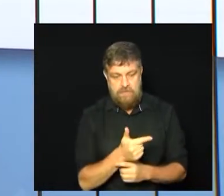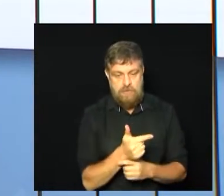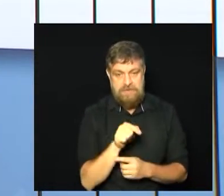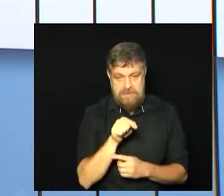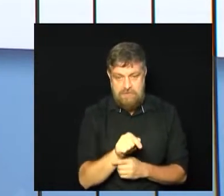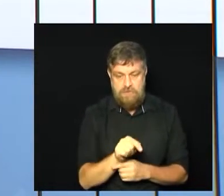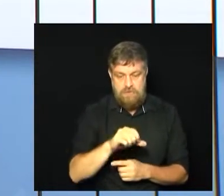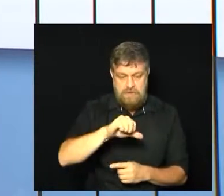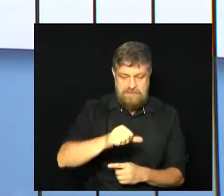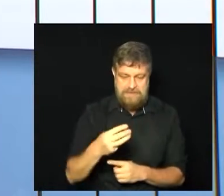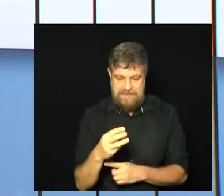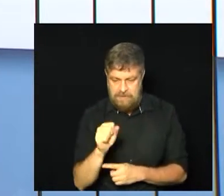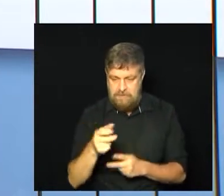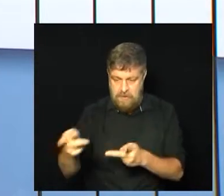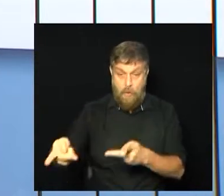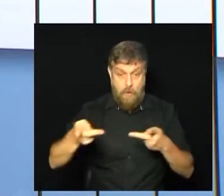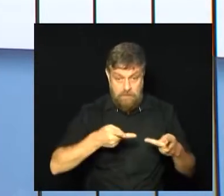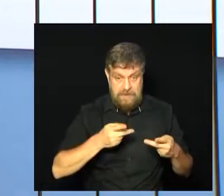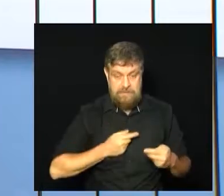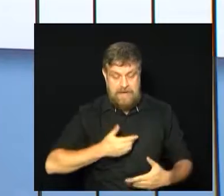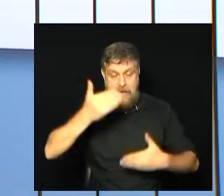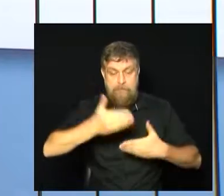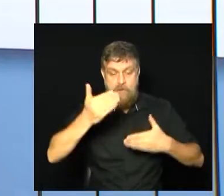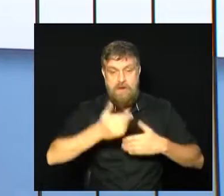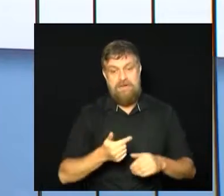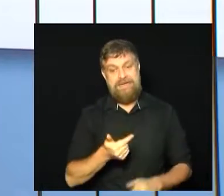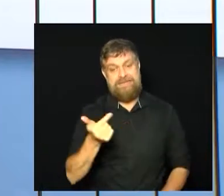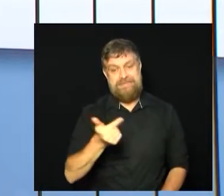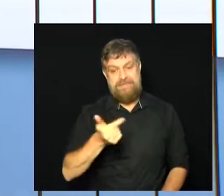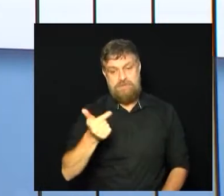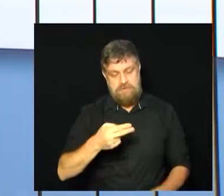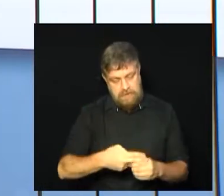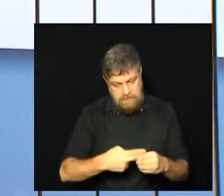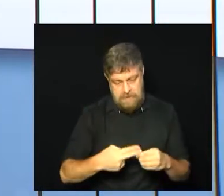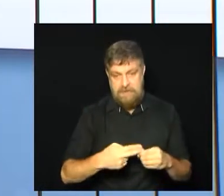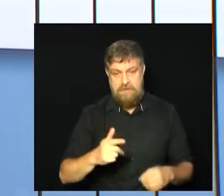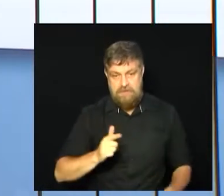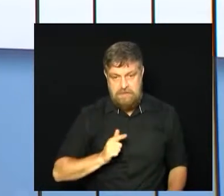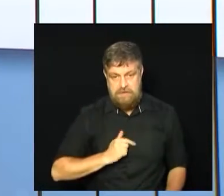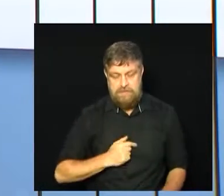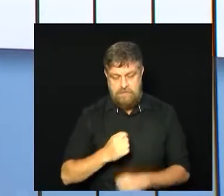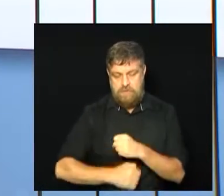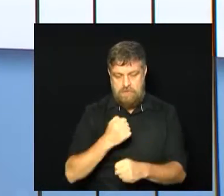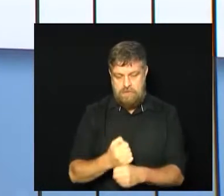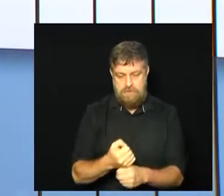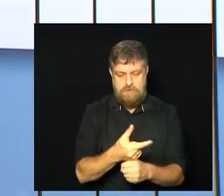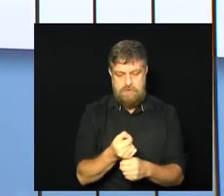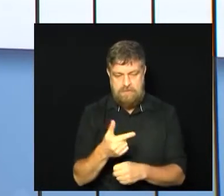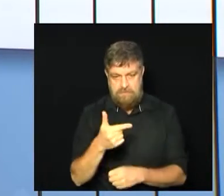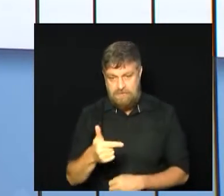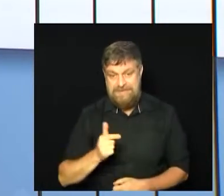12.938 candidatos convocados para esta segunda fase e a Unicamp oferece em 2022